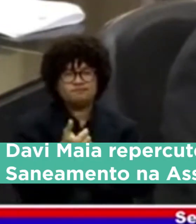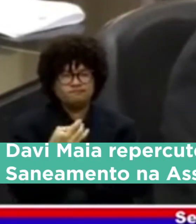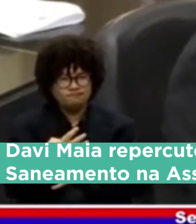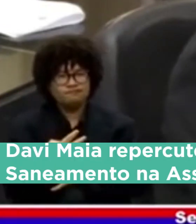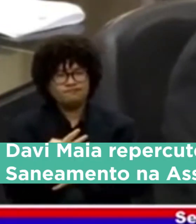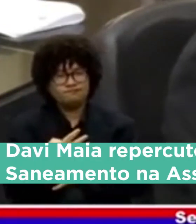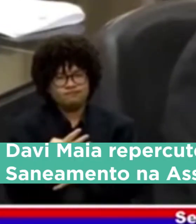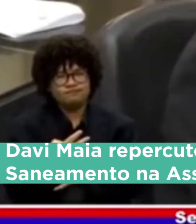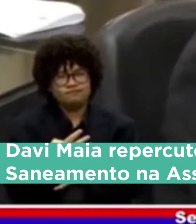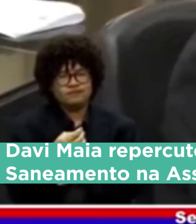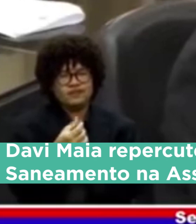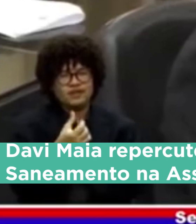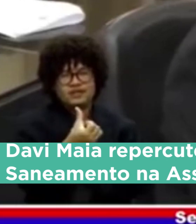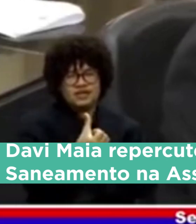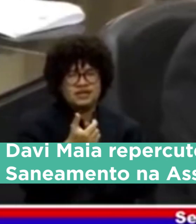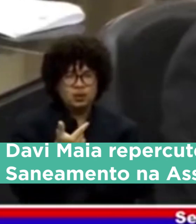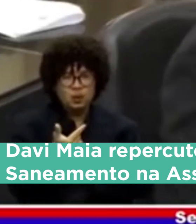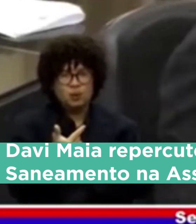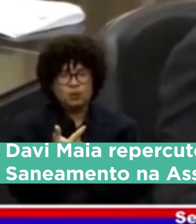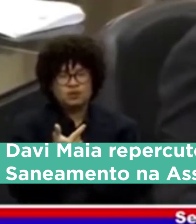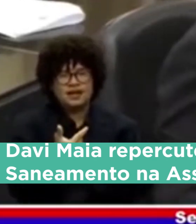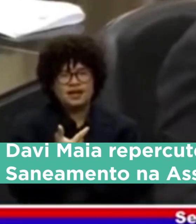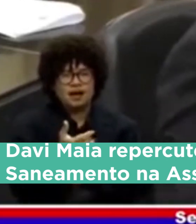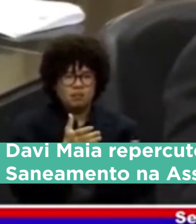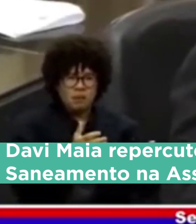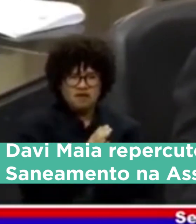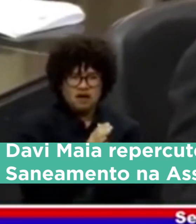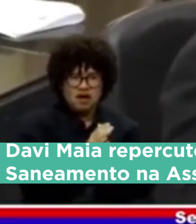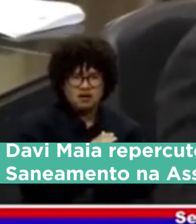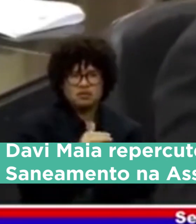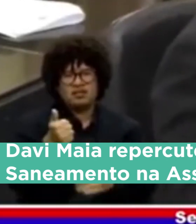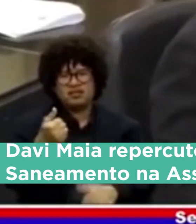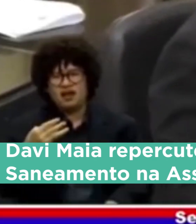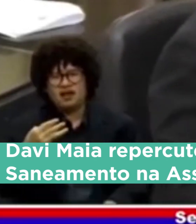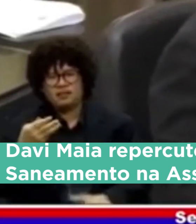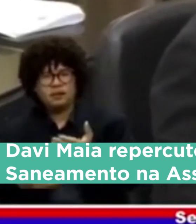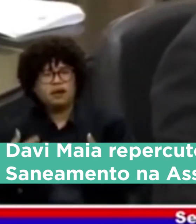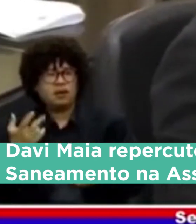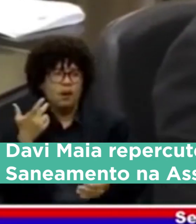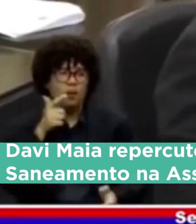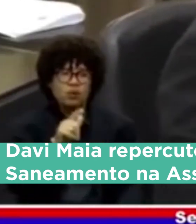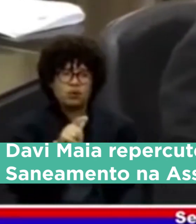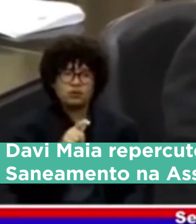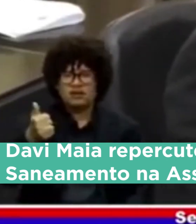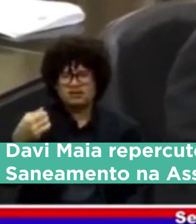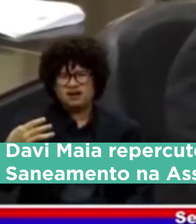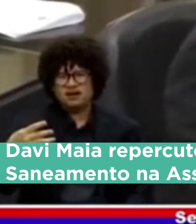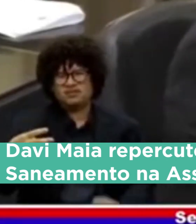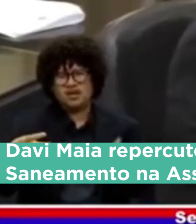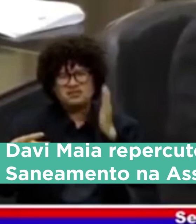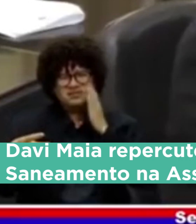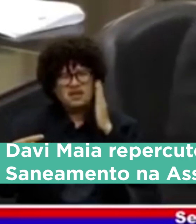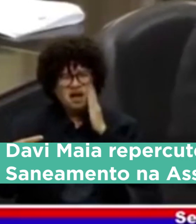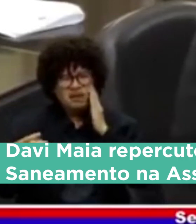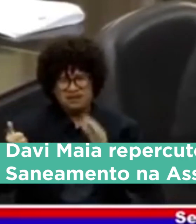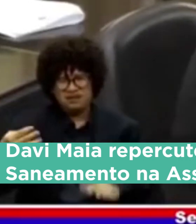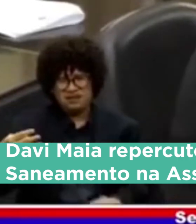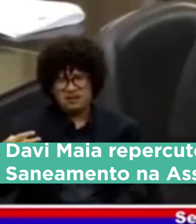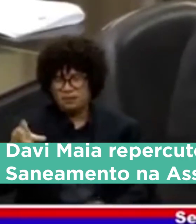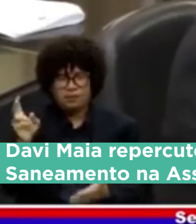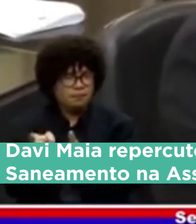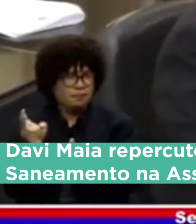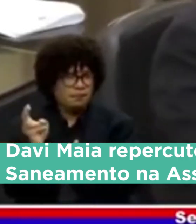62 contra 13 votos só que a gente já sabe o presidente quem são esses 13 votos são os mesmos votos que foram